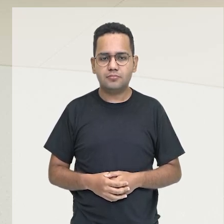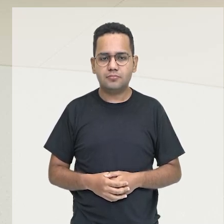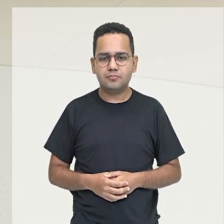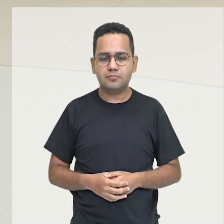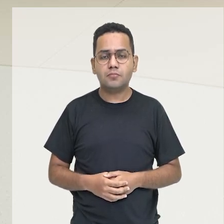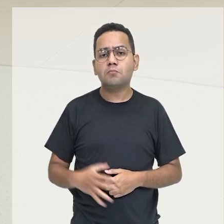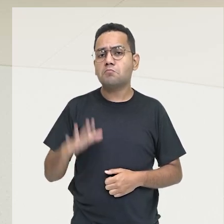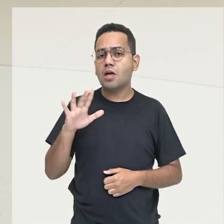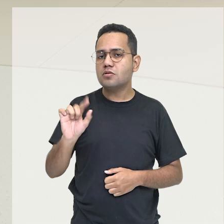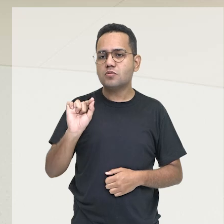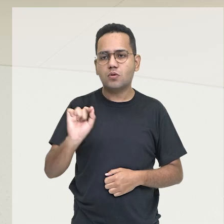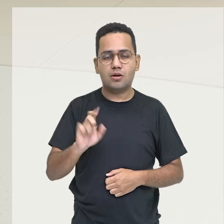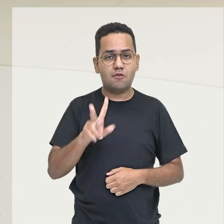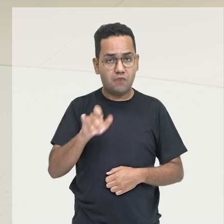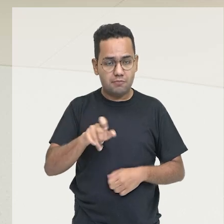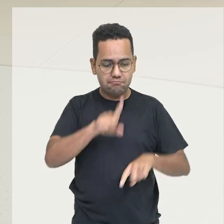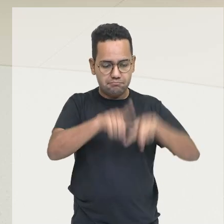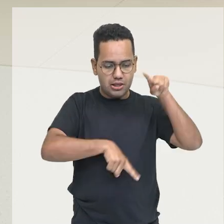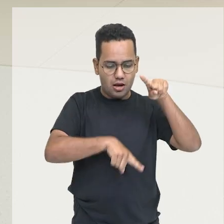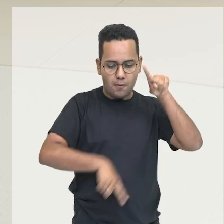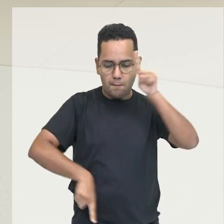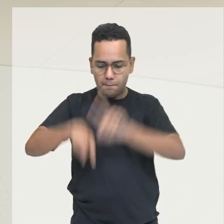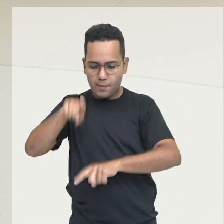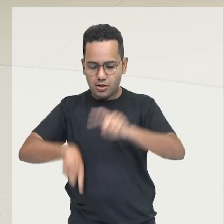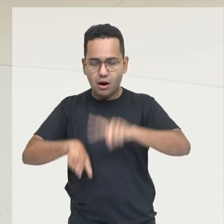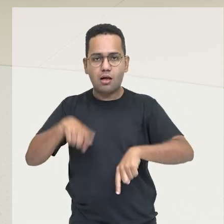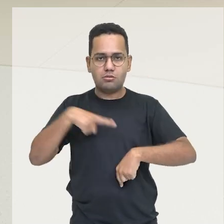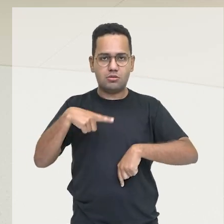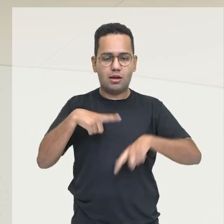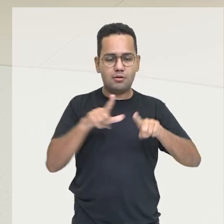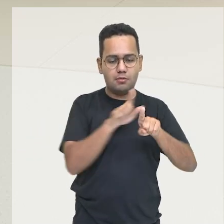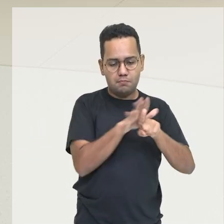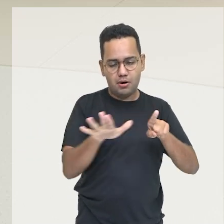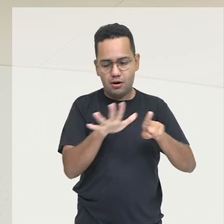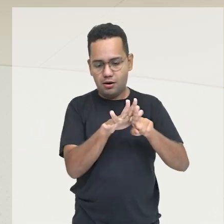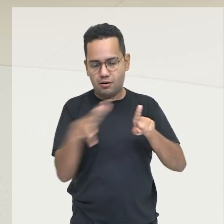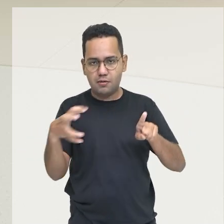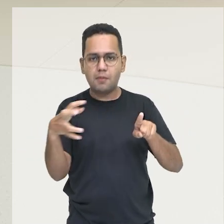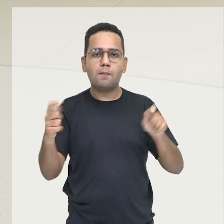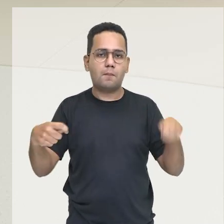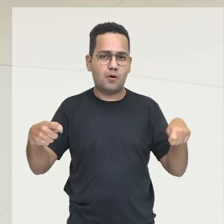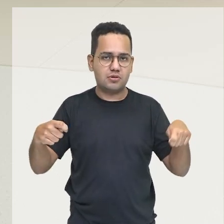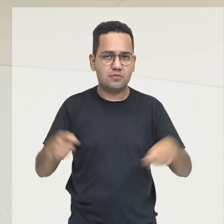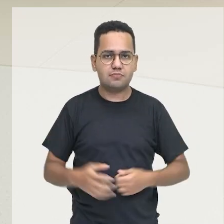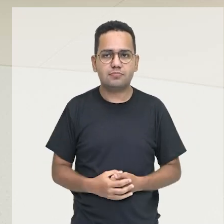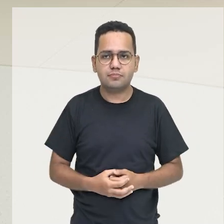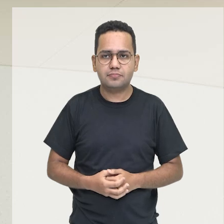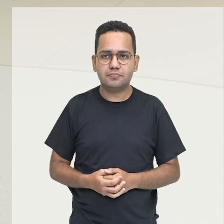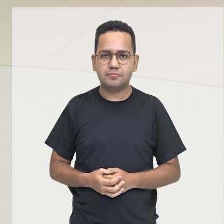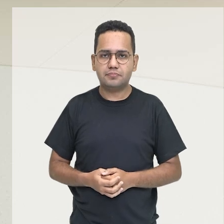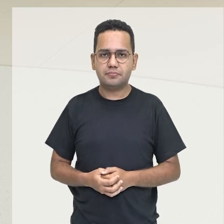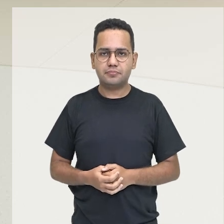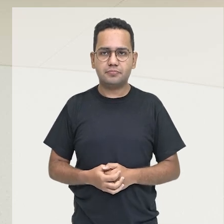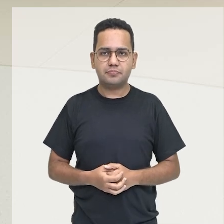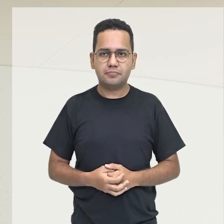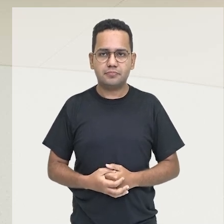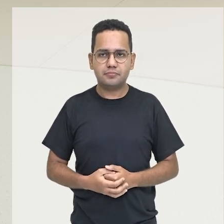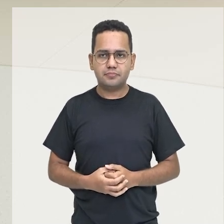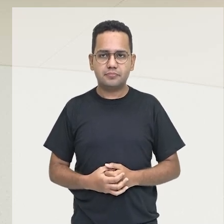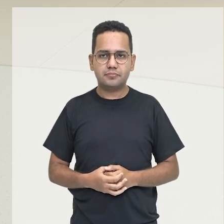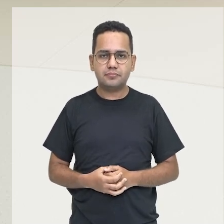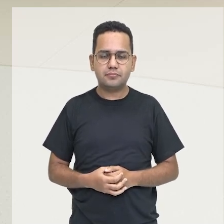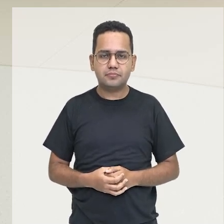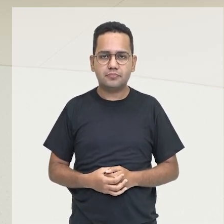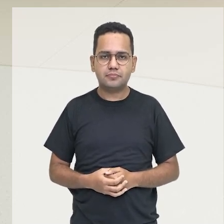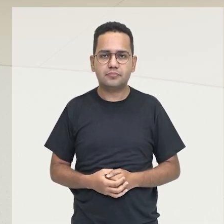partícula para partícula, sem que haja transferência de matéria. Muito bem.